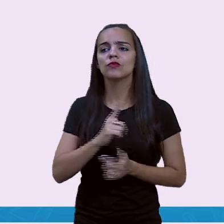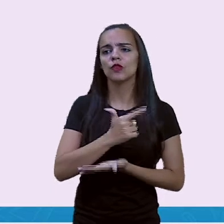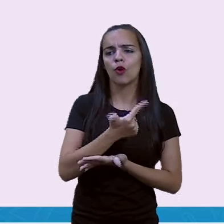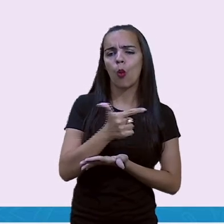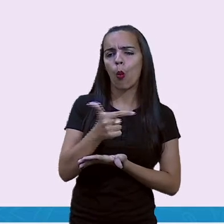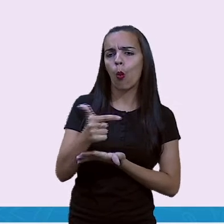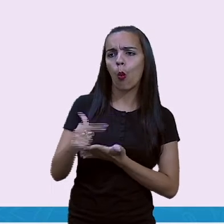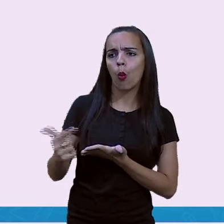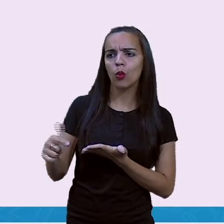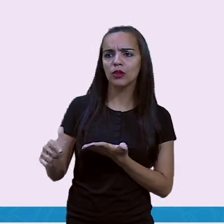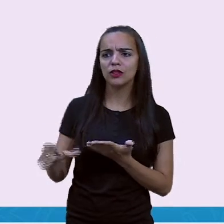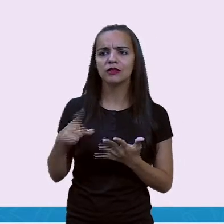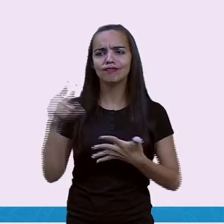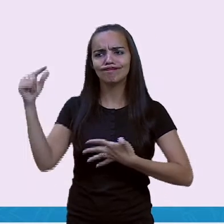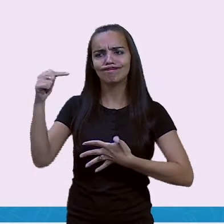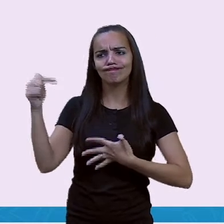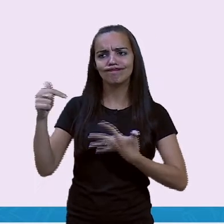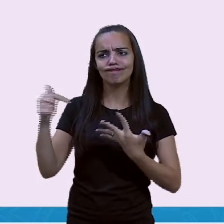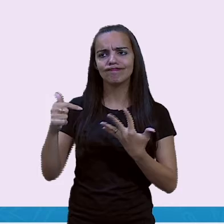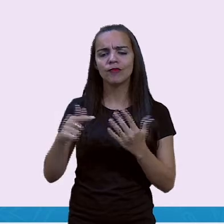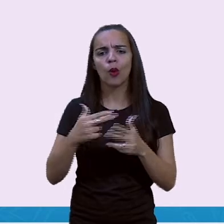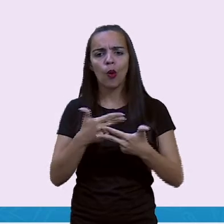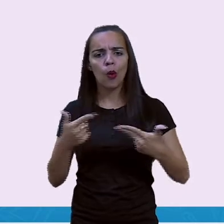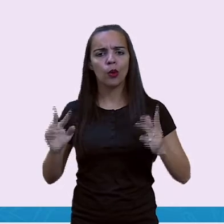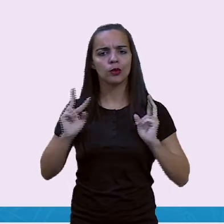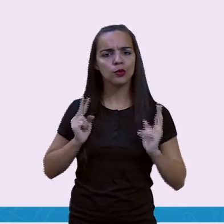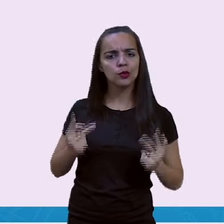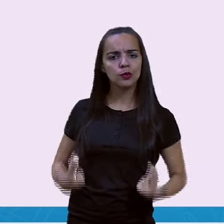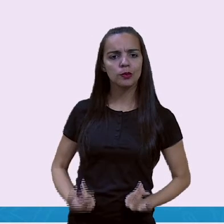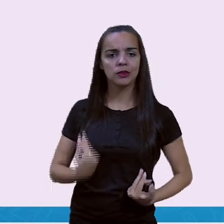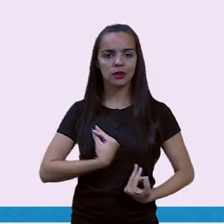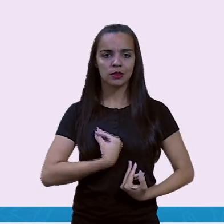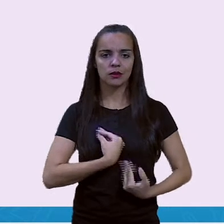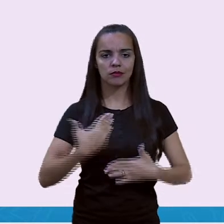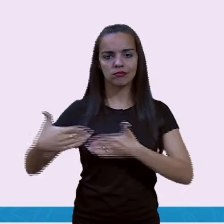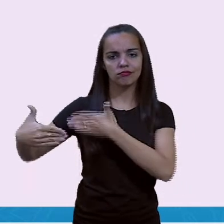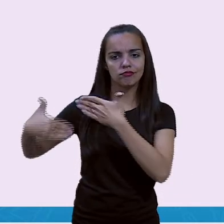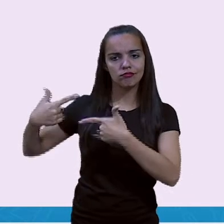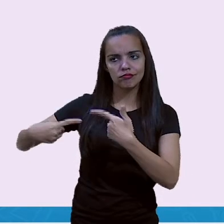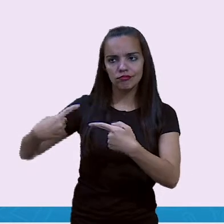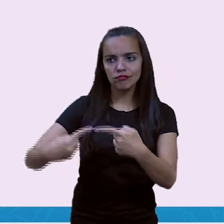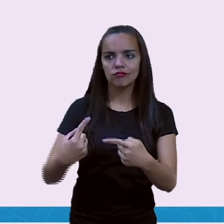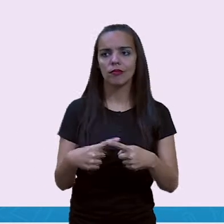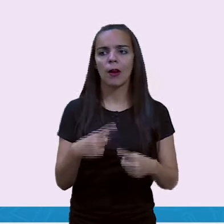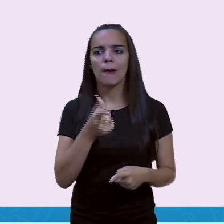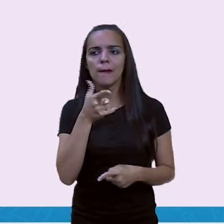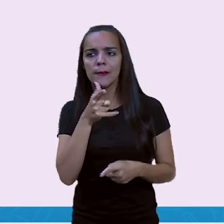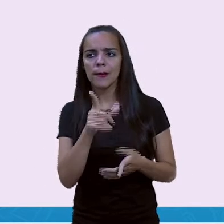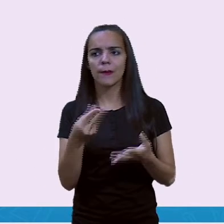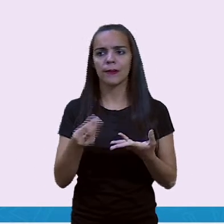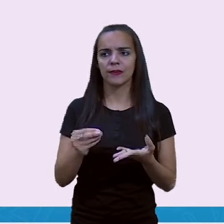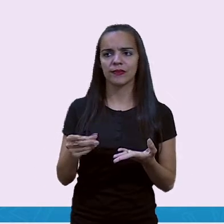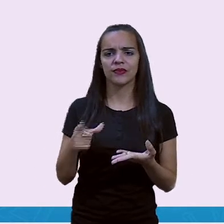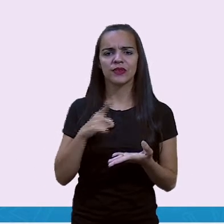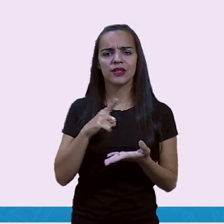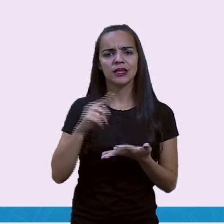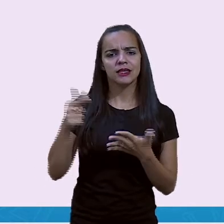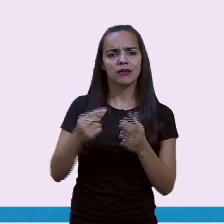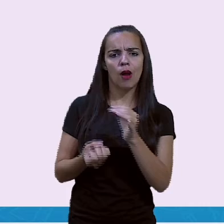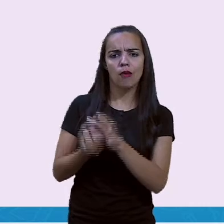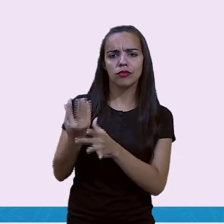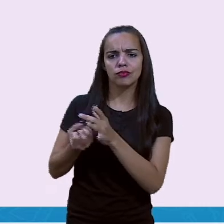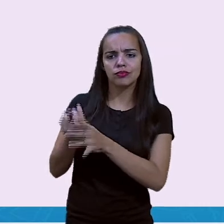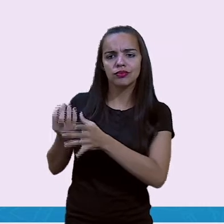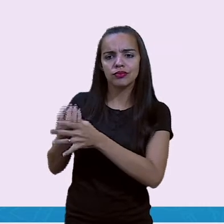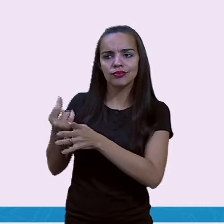diversos tipos de produções humanas como fonte de história. Assim, novas versões para